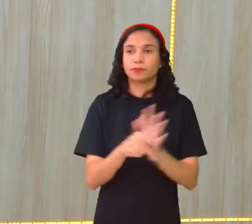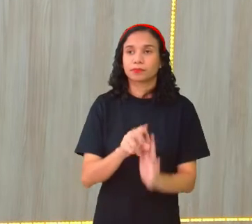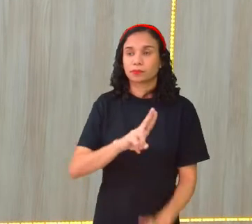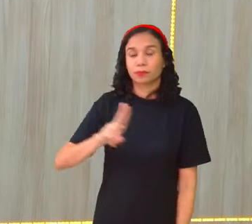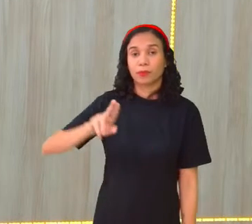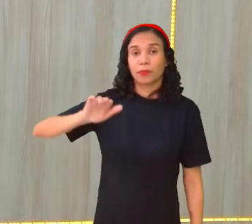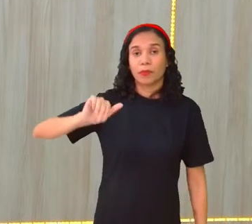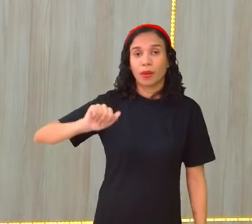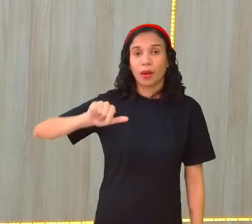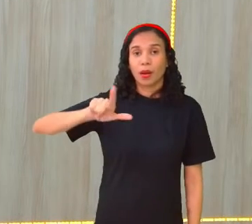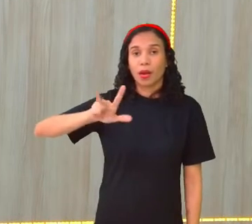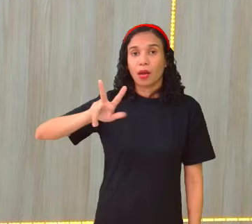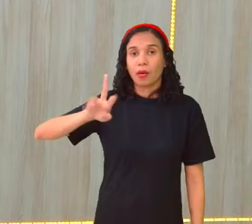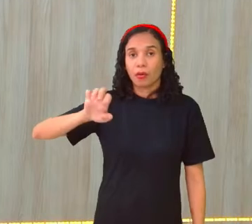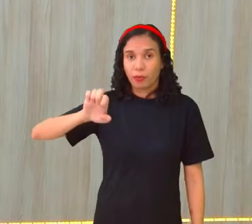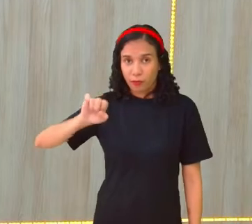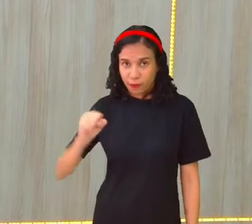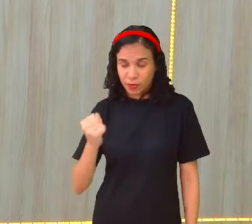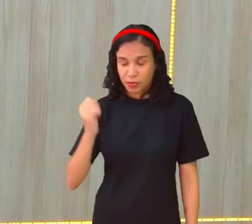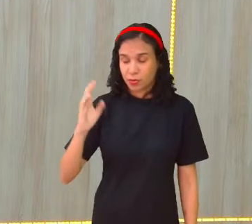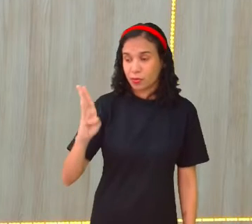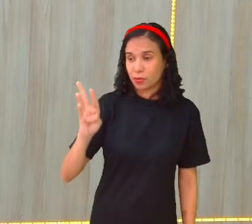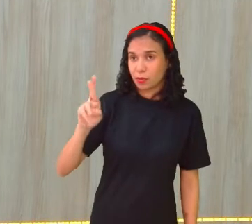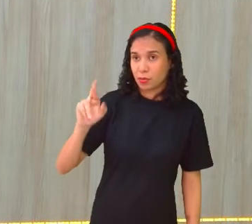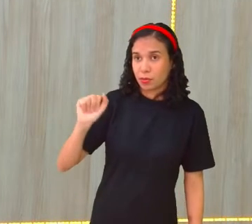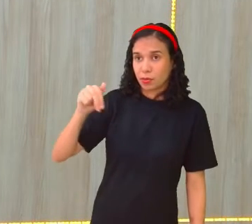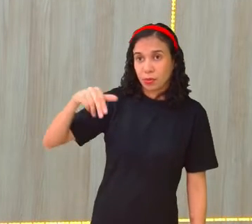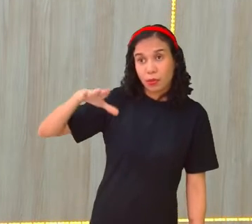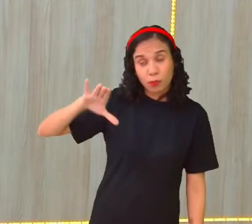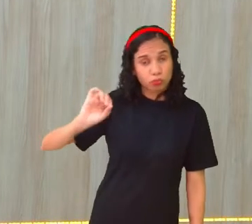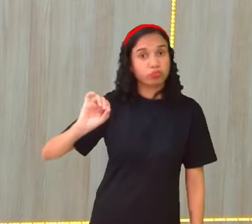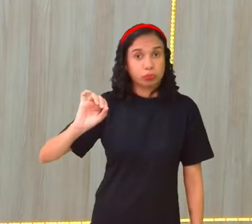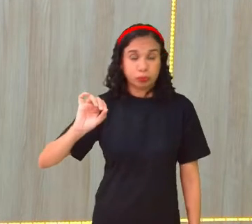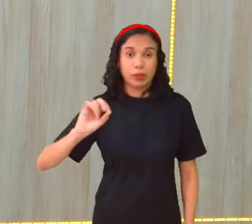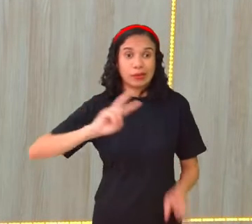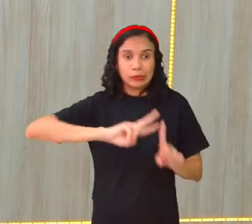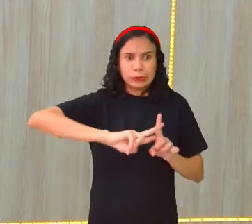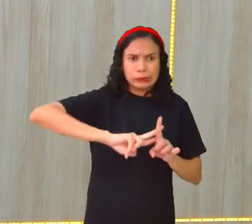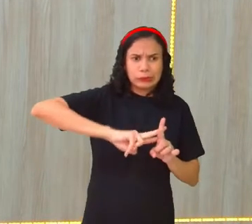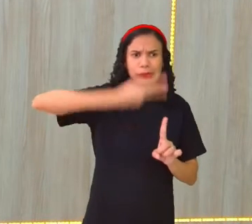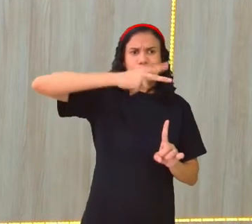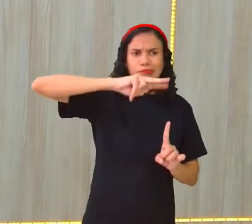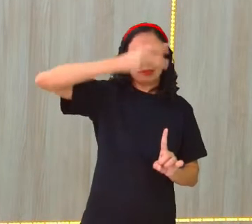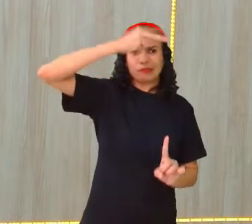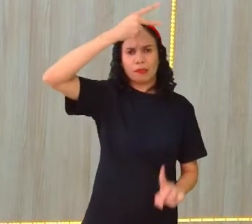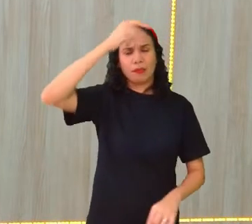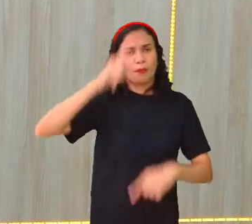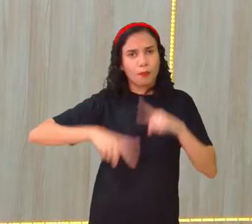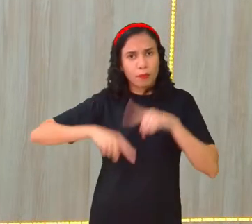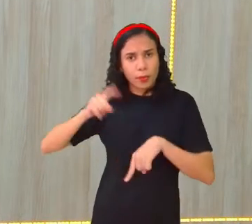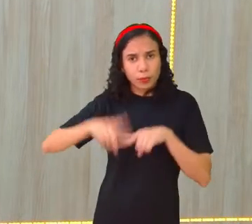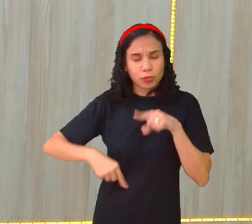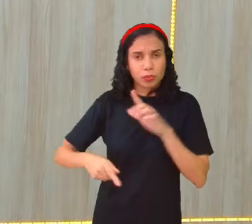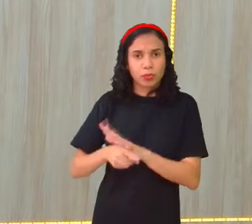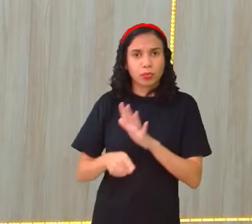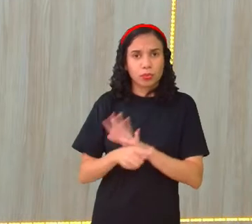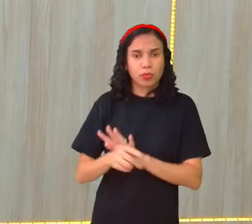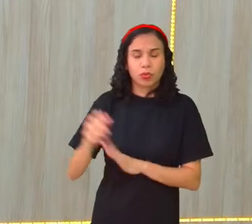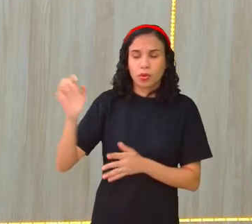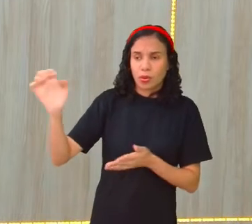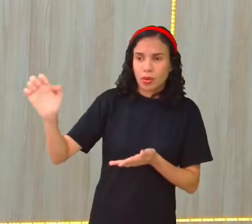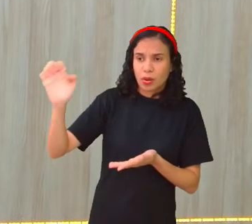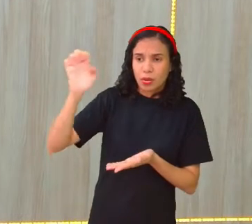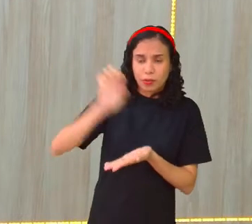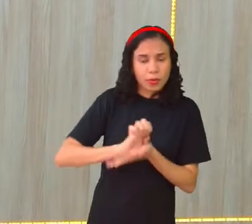né, a tarifa Alves, exatamente, que aumentou muito, encareceu muito esses produtos que vinham exportados, né?